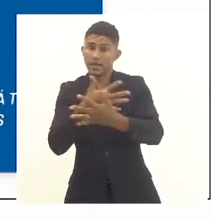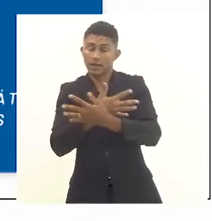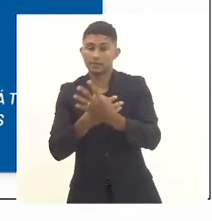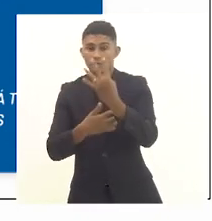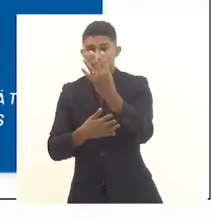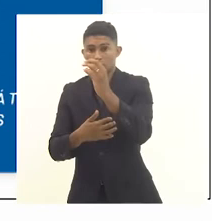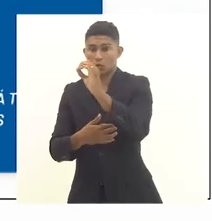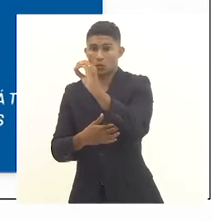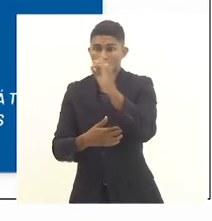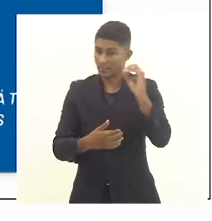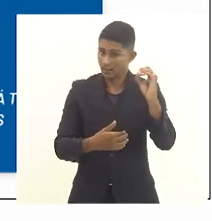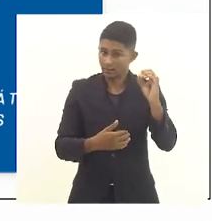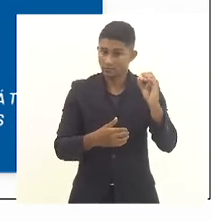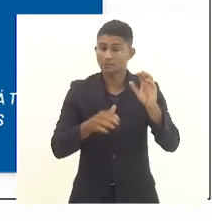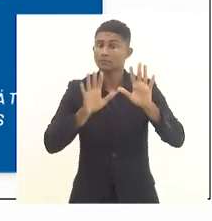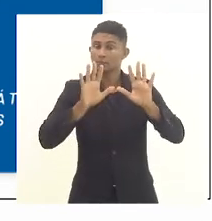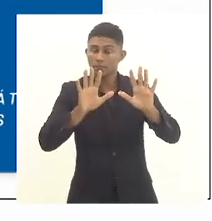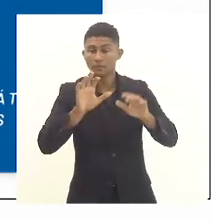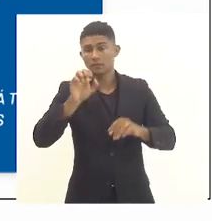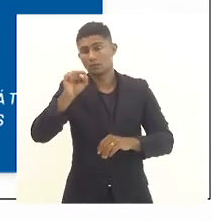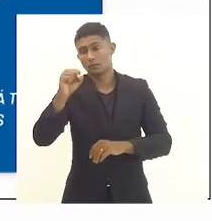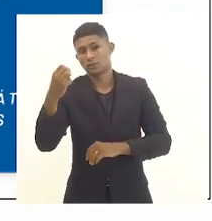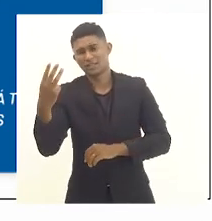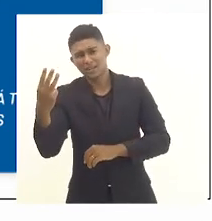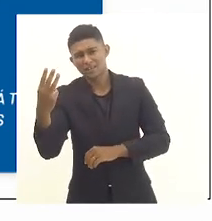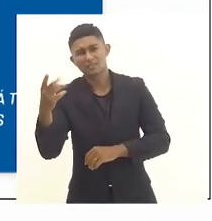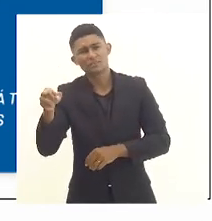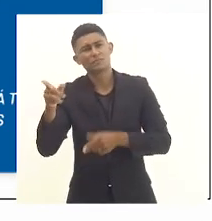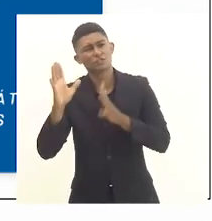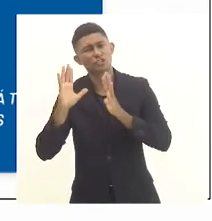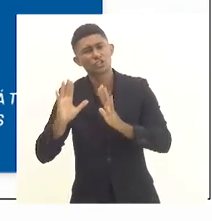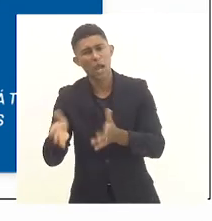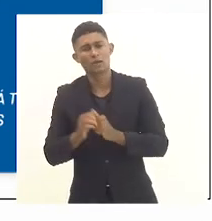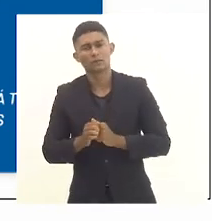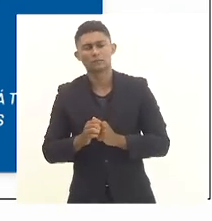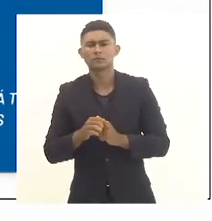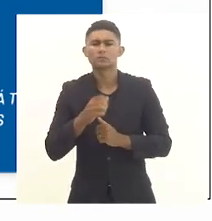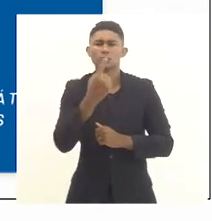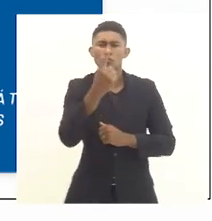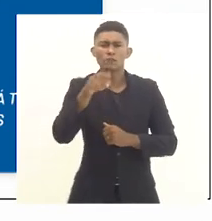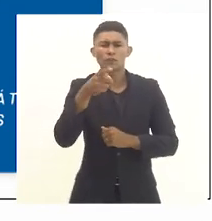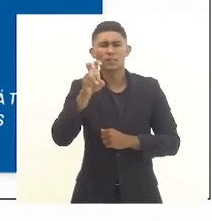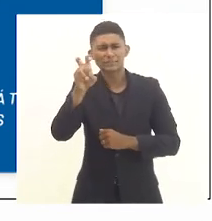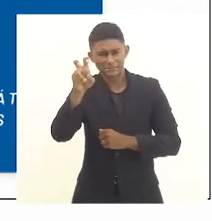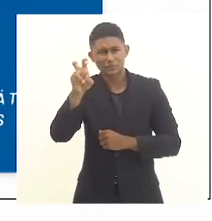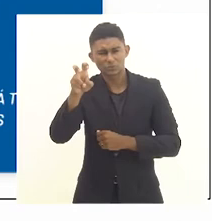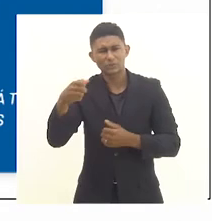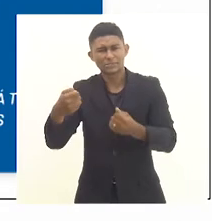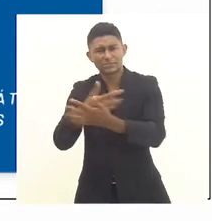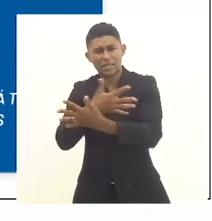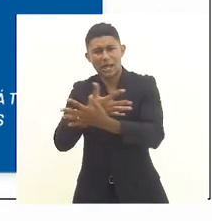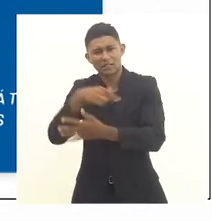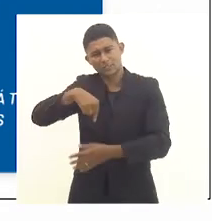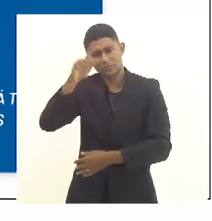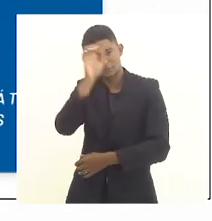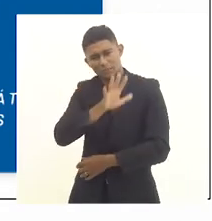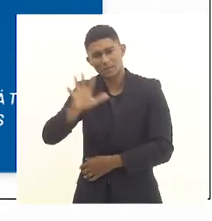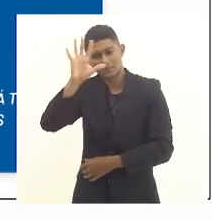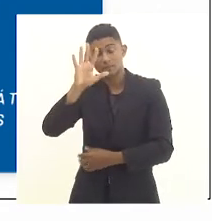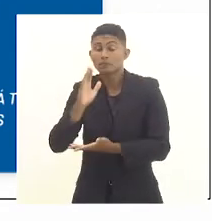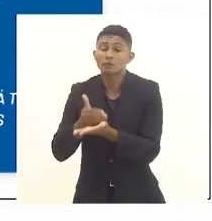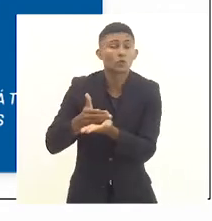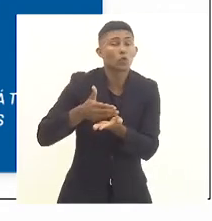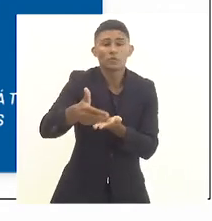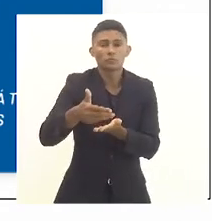simultaneamente. 83, Luciano, não é um número muito baixo, cerca de 1,5% dos municípios brasileiros. Começamos pelas capitais,